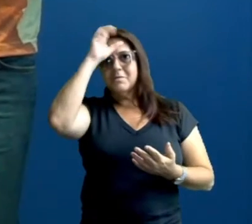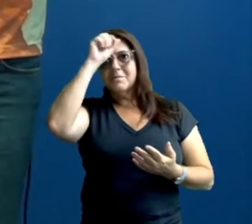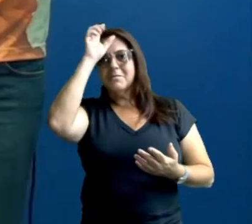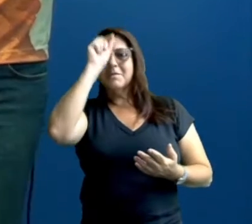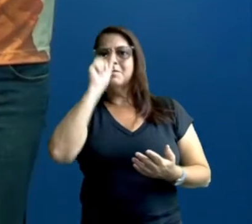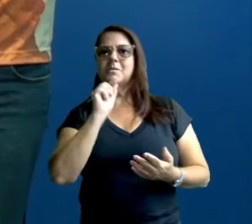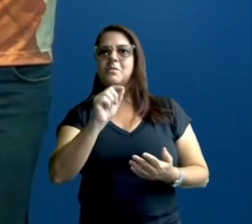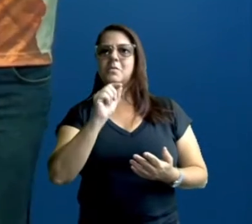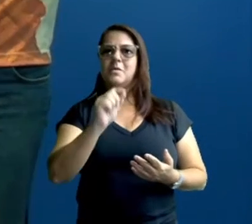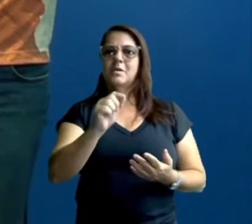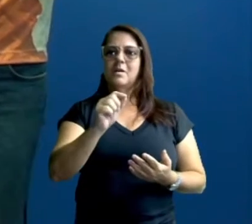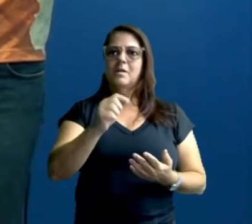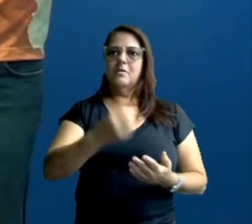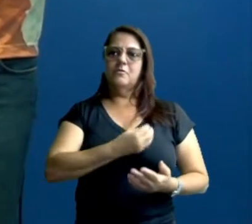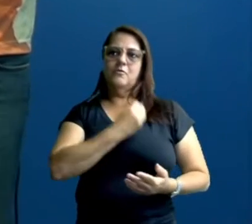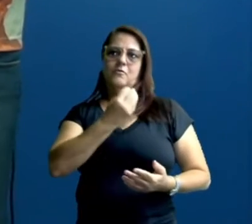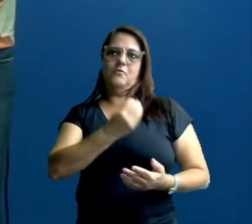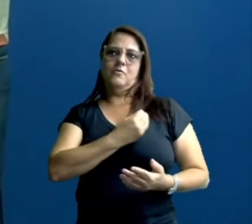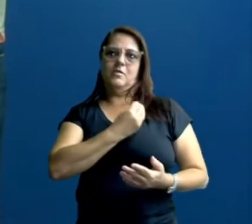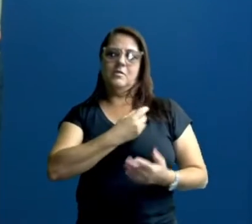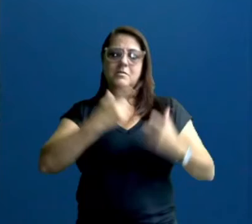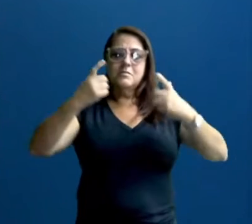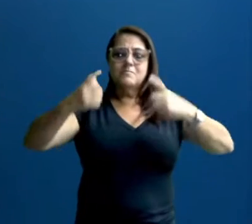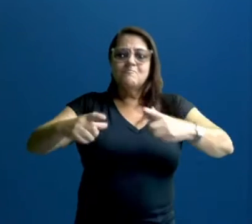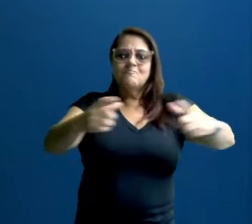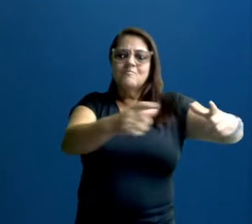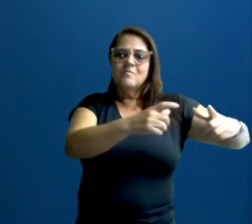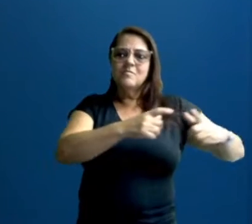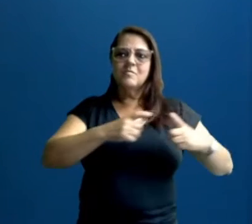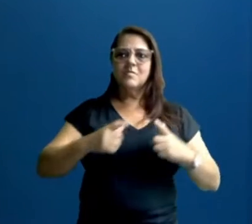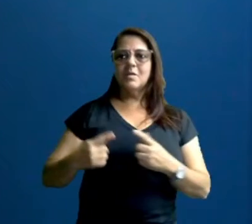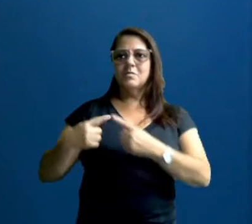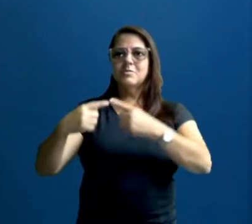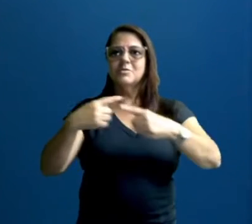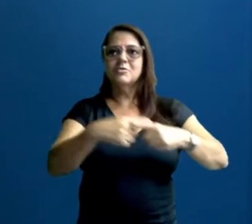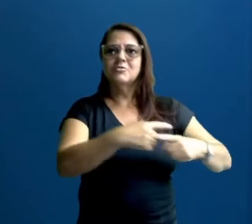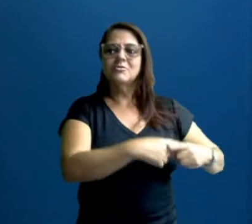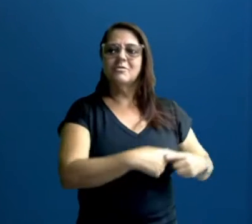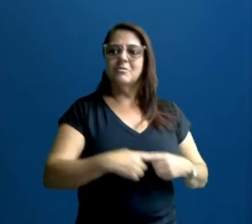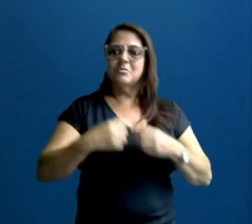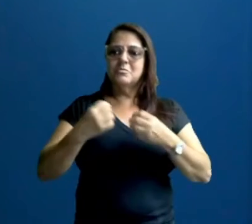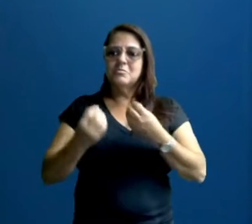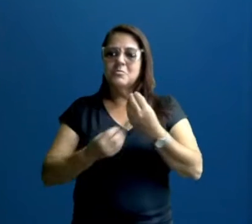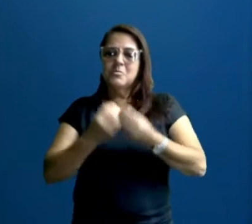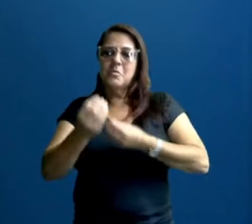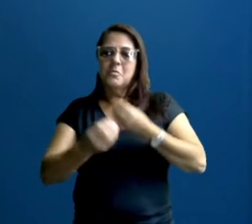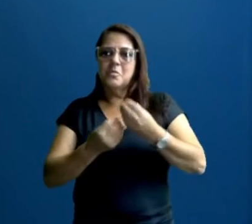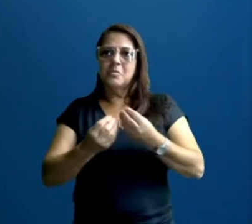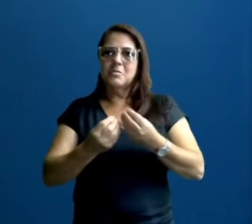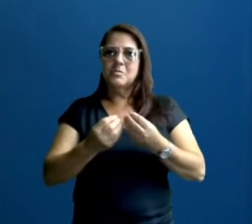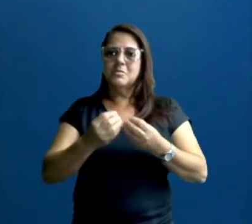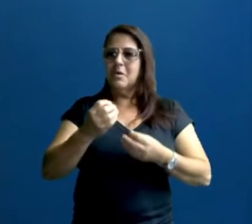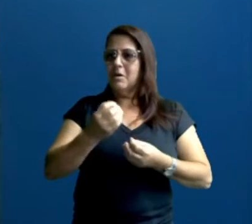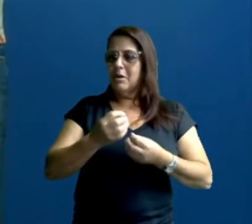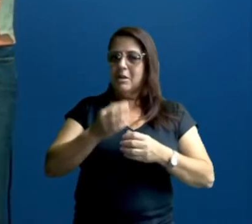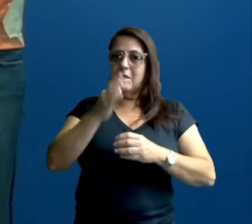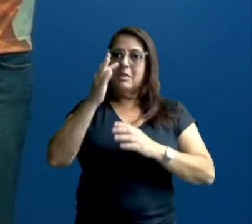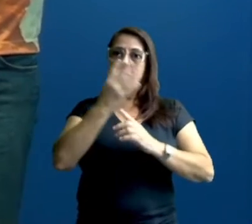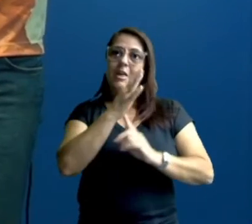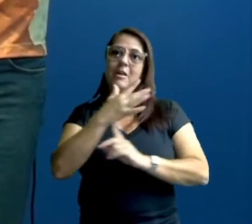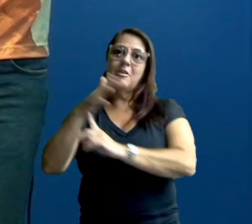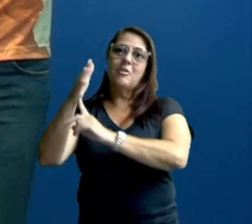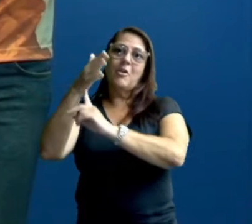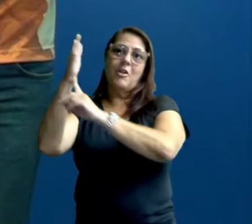trataremos sobre o eixo vida e ambiente e o objeto de conhecimento será sobre os instrumentos